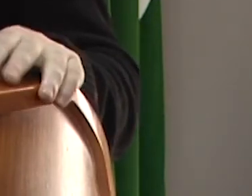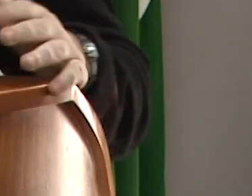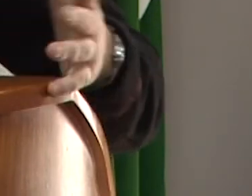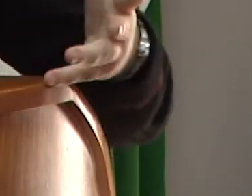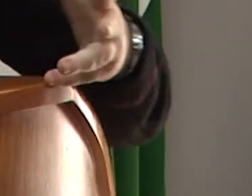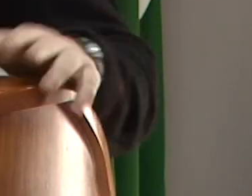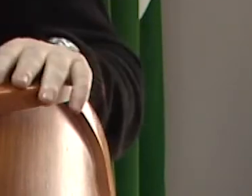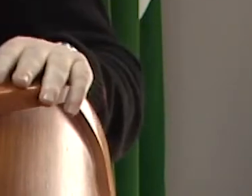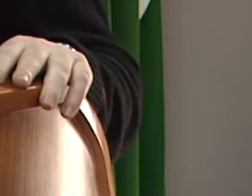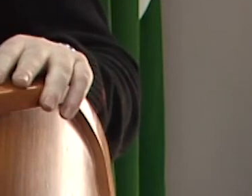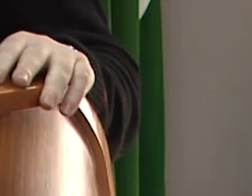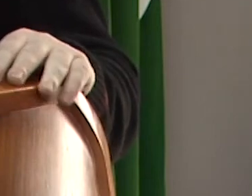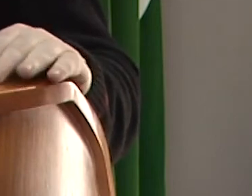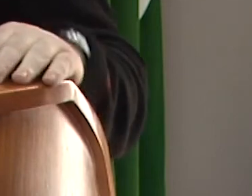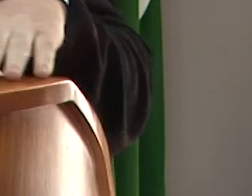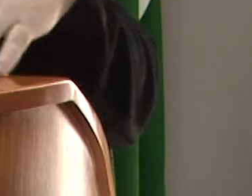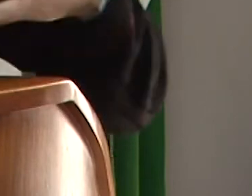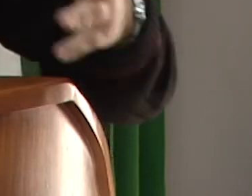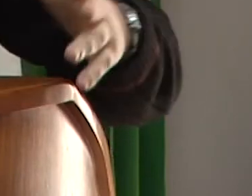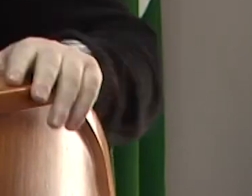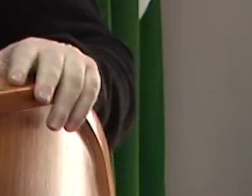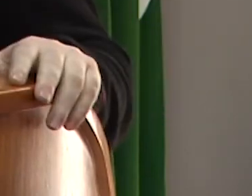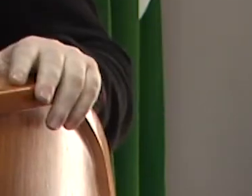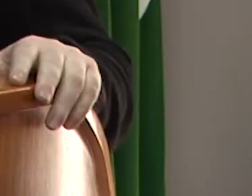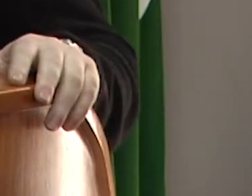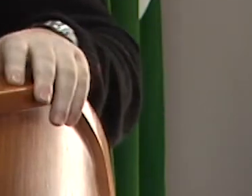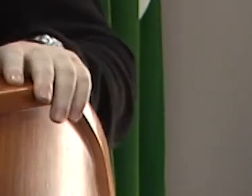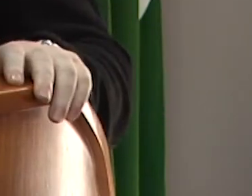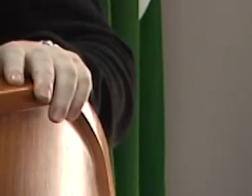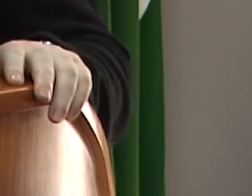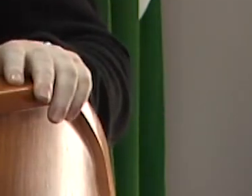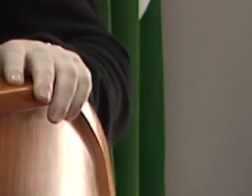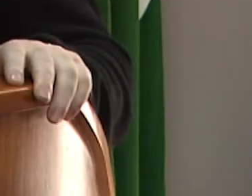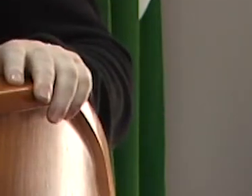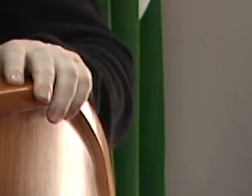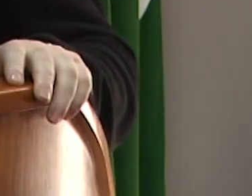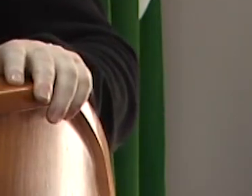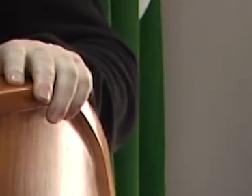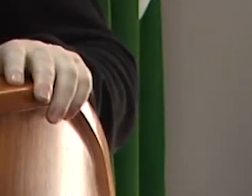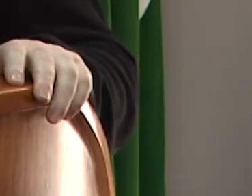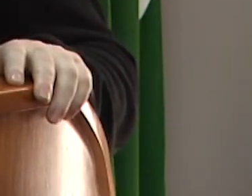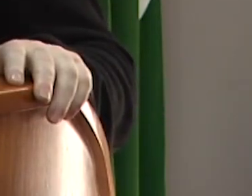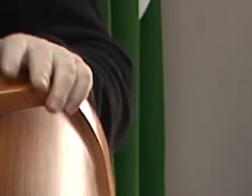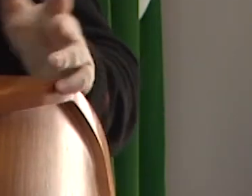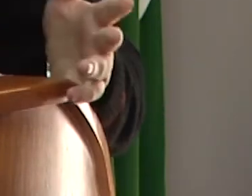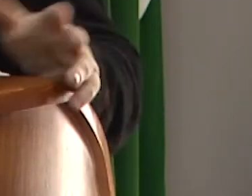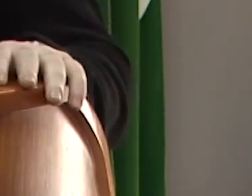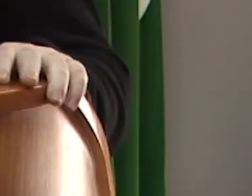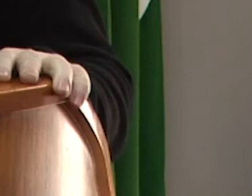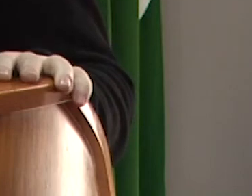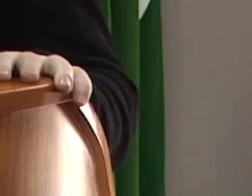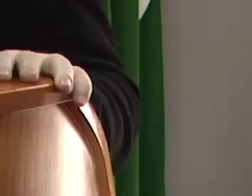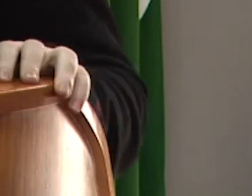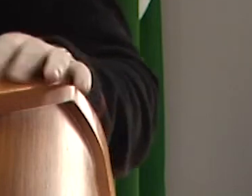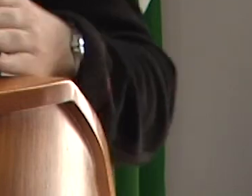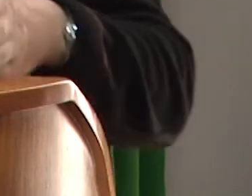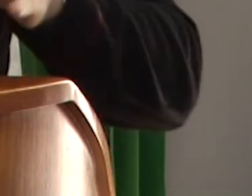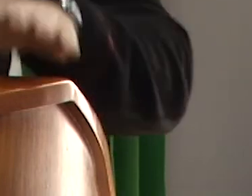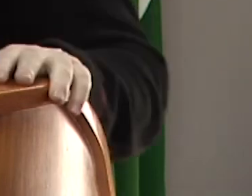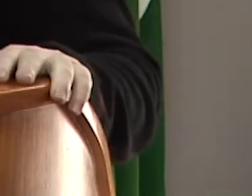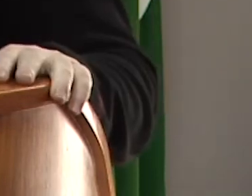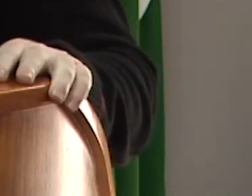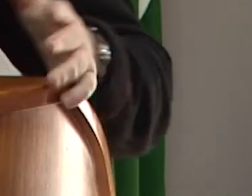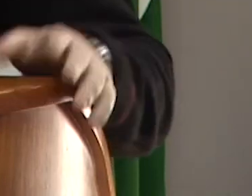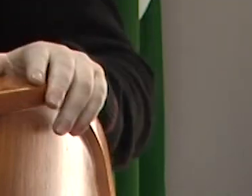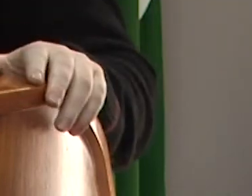fazer o Brasil se reencontrar devido a tantas outras questões e despropósitos que acontecem com a nação brasileira. Então, só